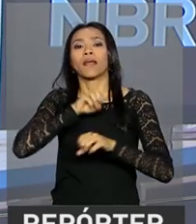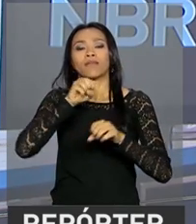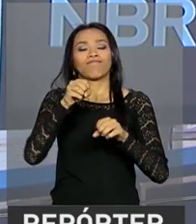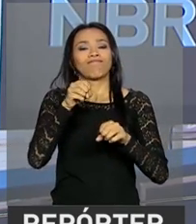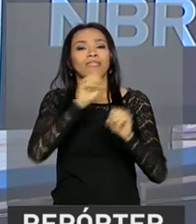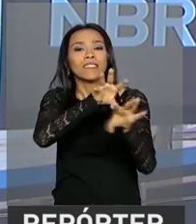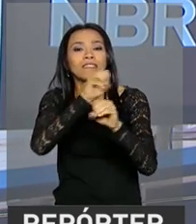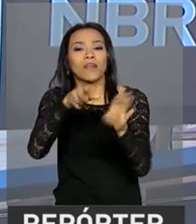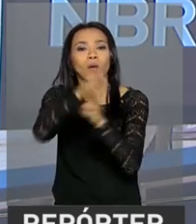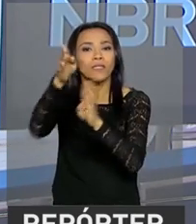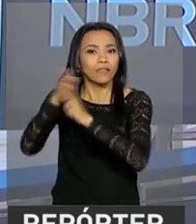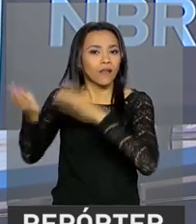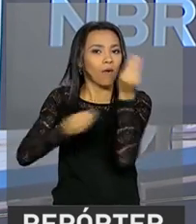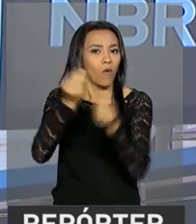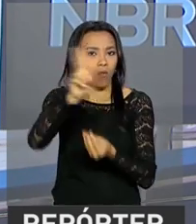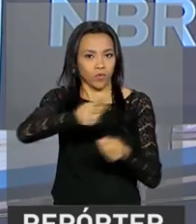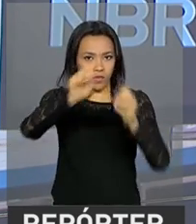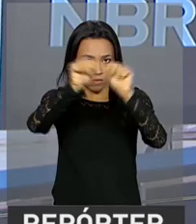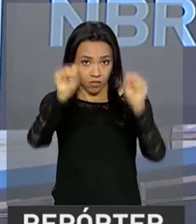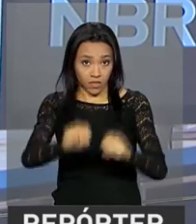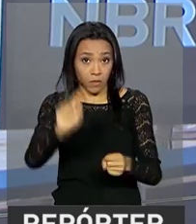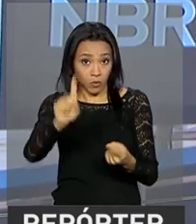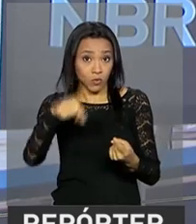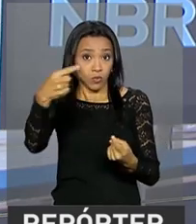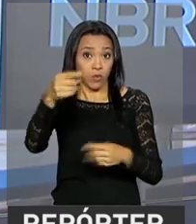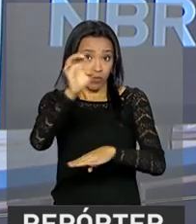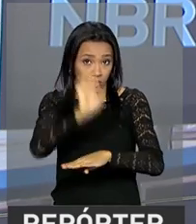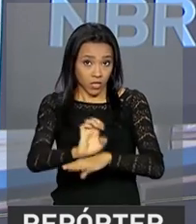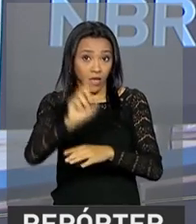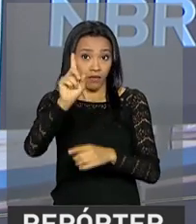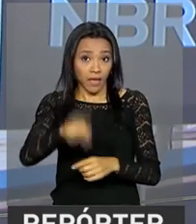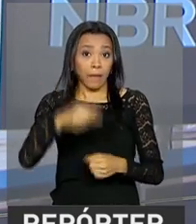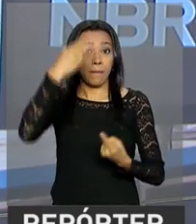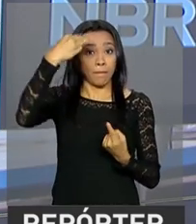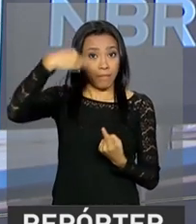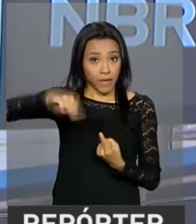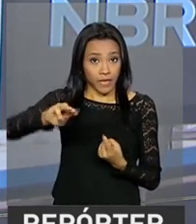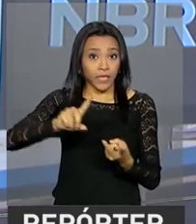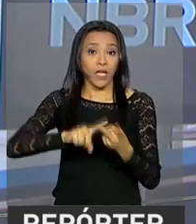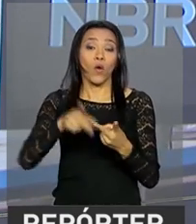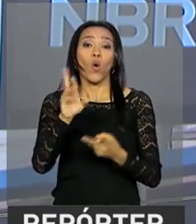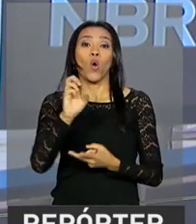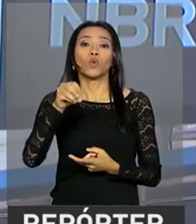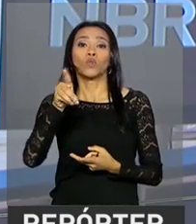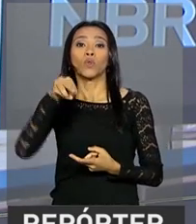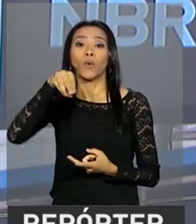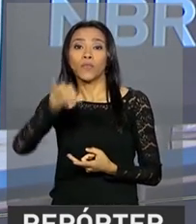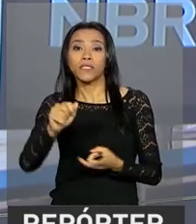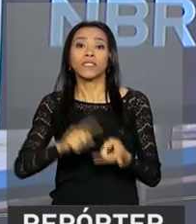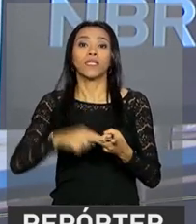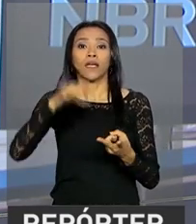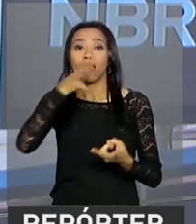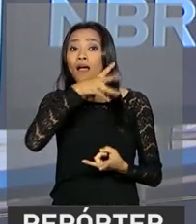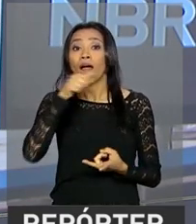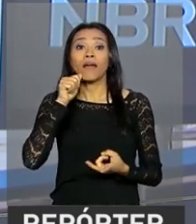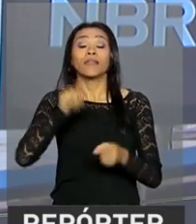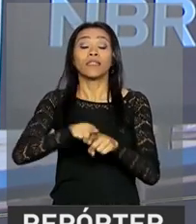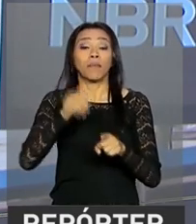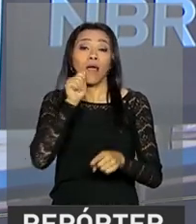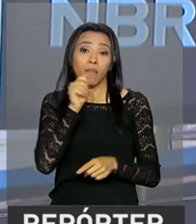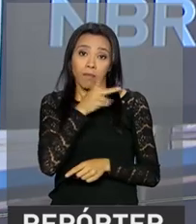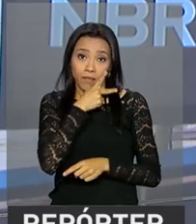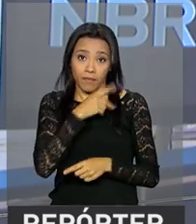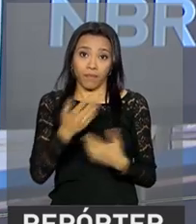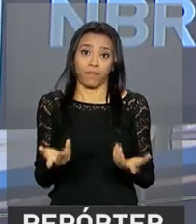sistema. Os próximos estados a receberem o Sinaflor são Maranhão, Rondônia, Acre e Amapá. E